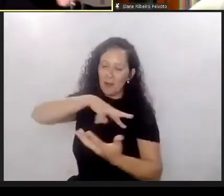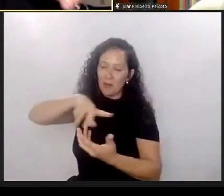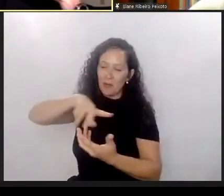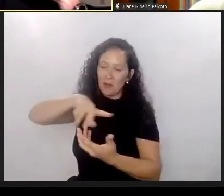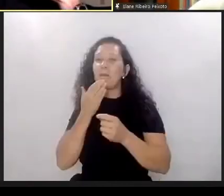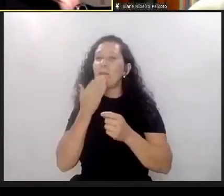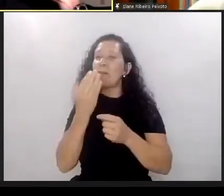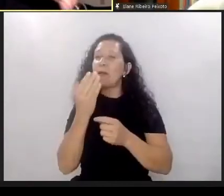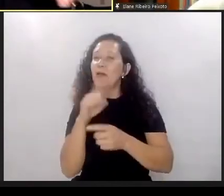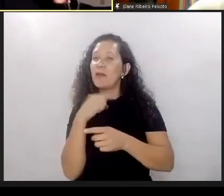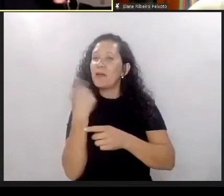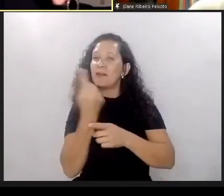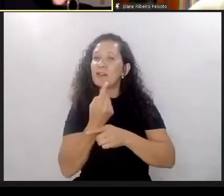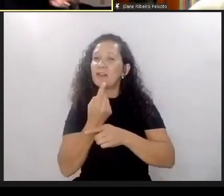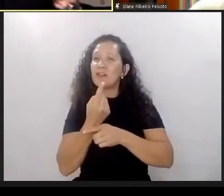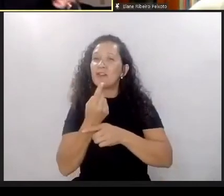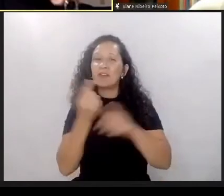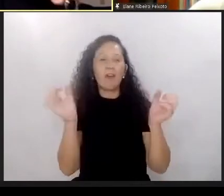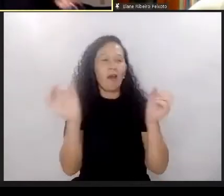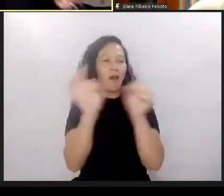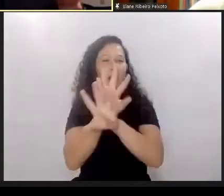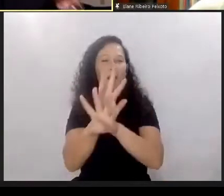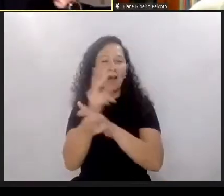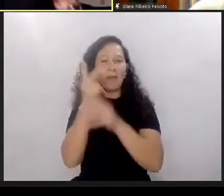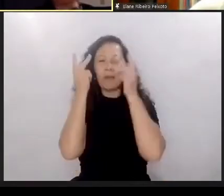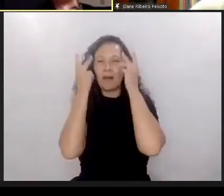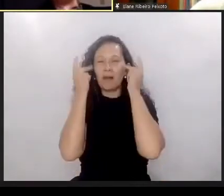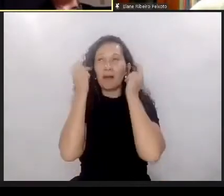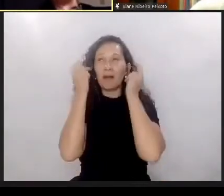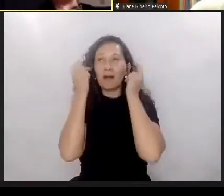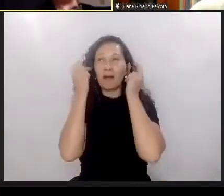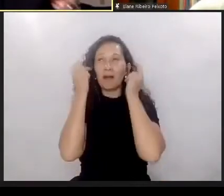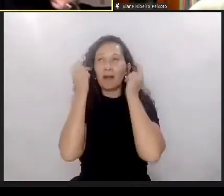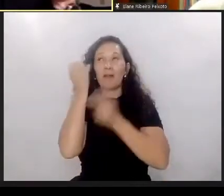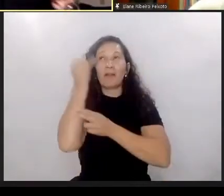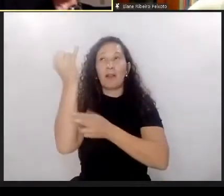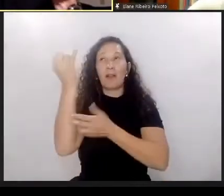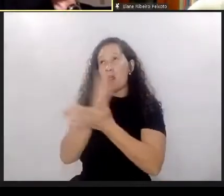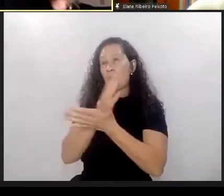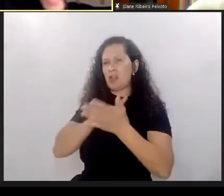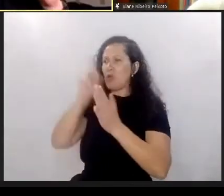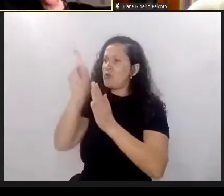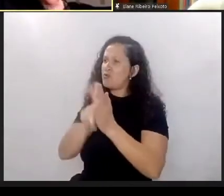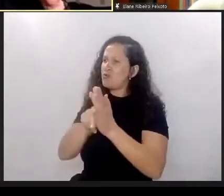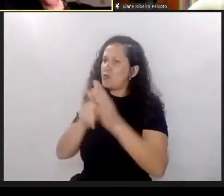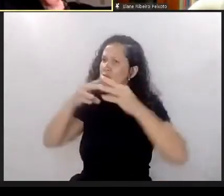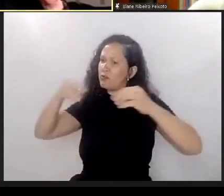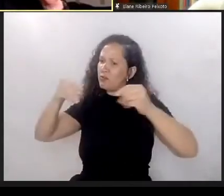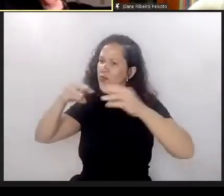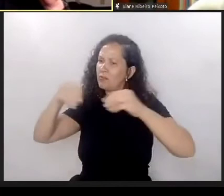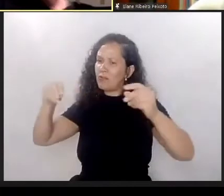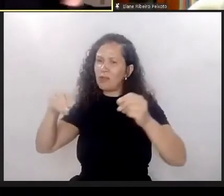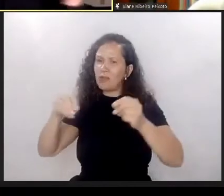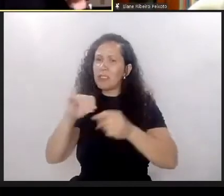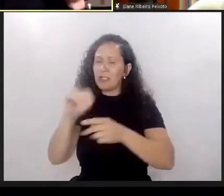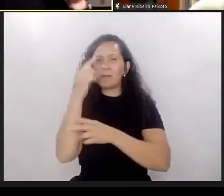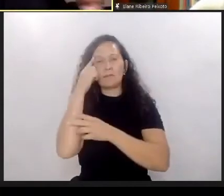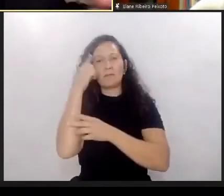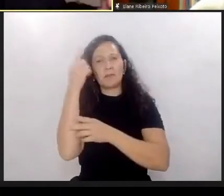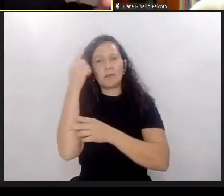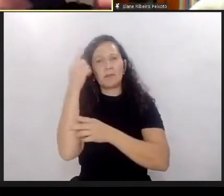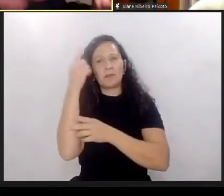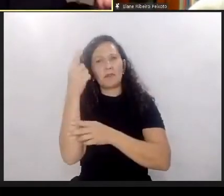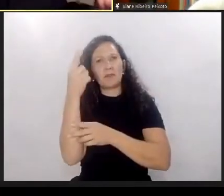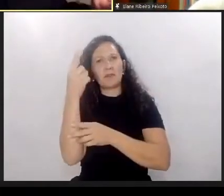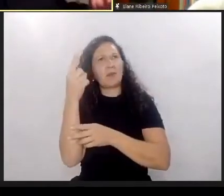desnaturalizar a ideia de que alguém tem direito sobre um pedaço de terra. Se você pensar bem, é meio louco. Sabe? O pedaço de terra estava lá,